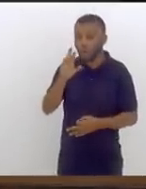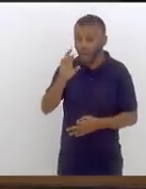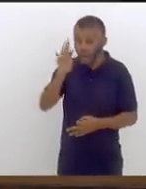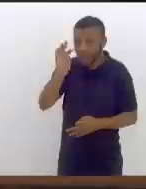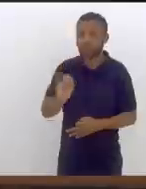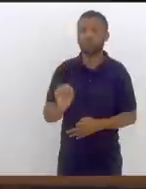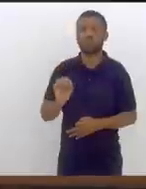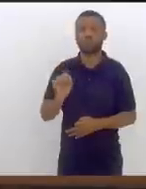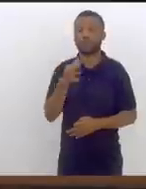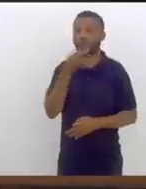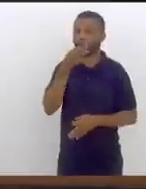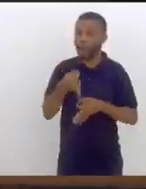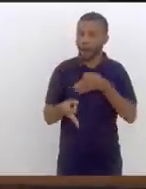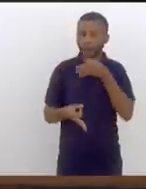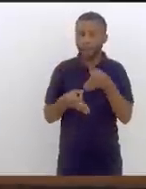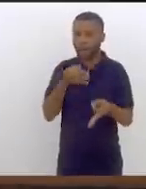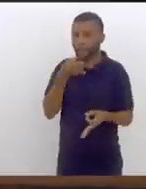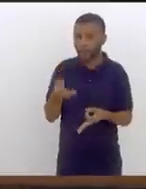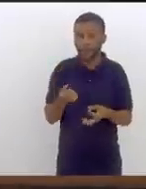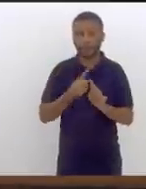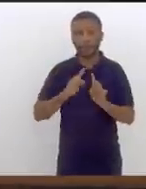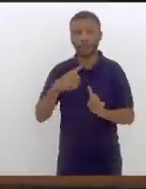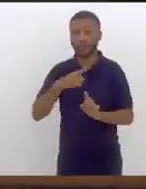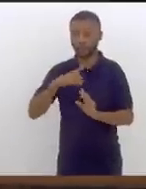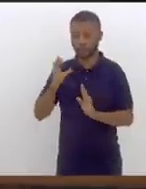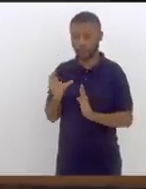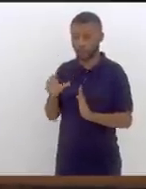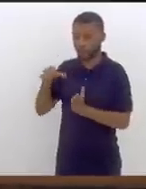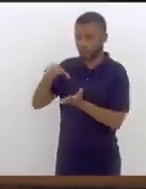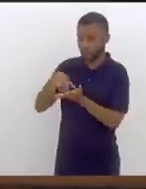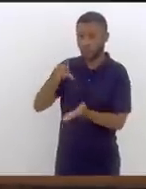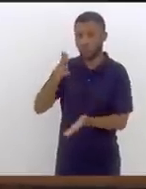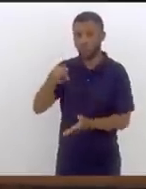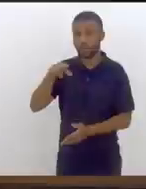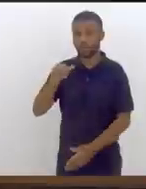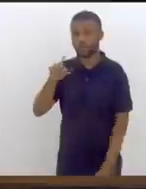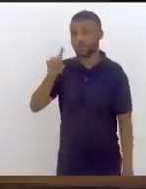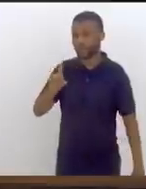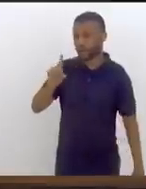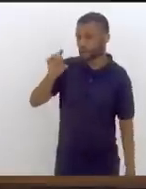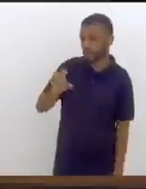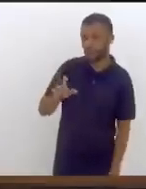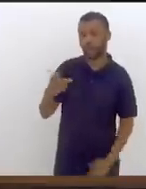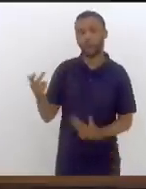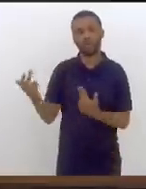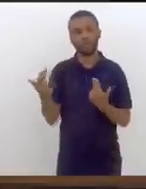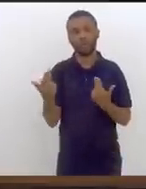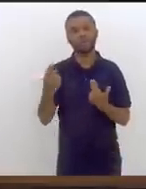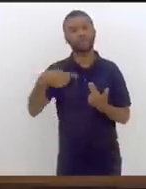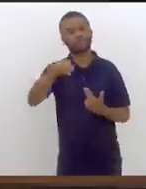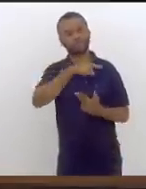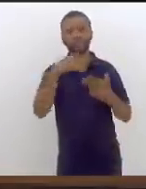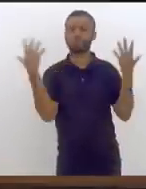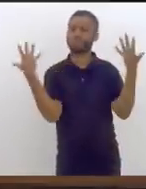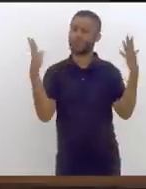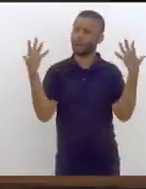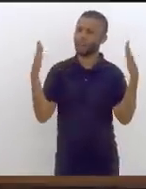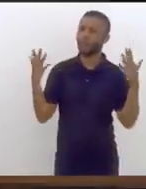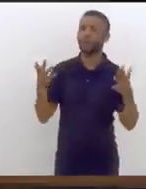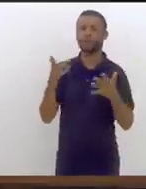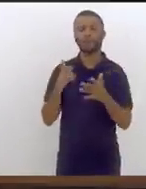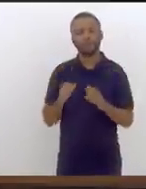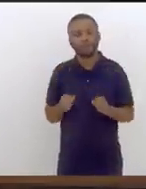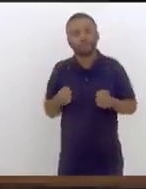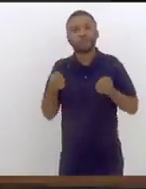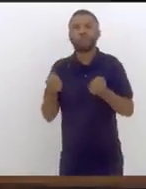mas quando nós temos uma unidade quando nós temos pessoas como senhores estão aqui Parabéns pelos senhores que aqui estão imbuídos realmente